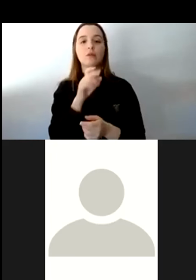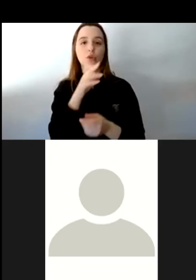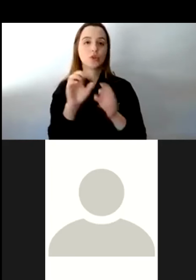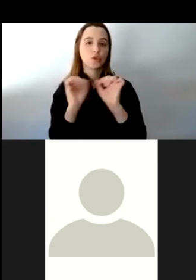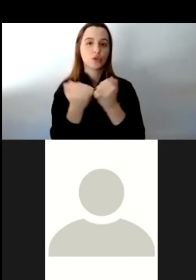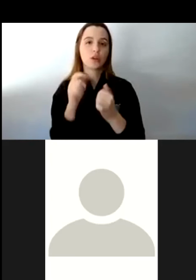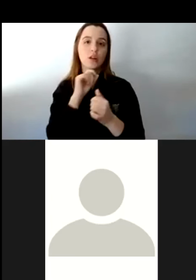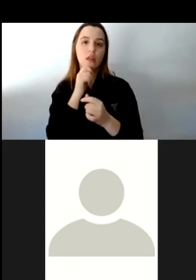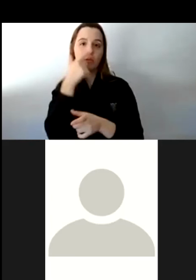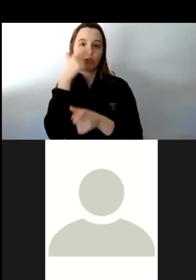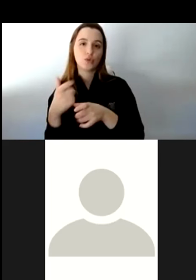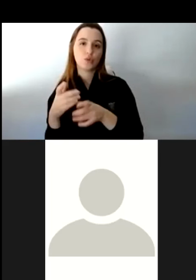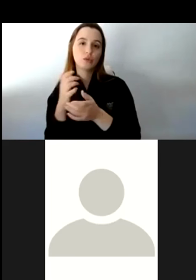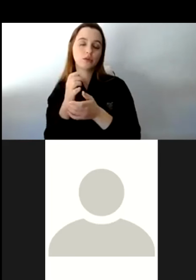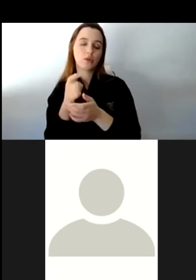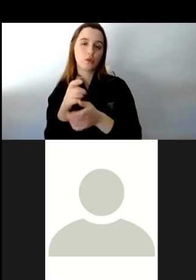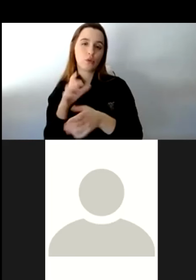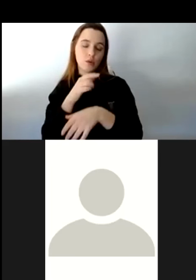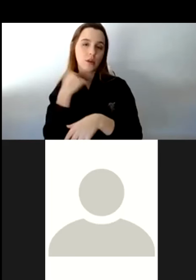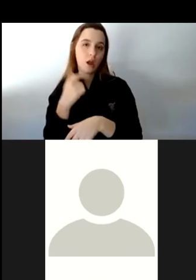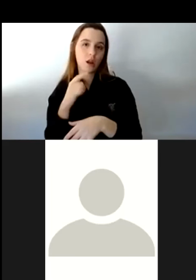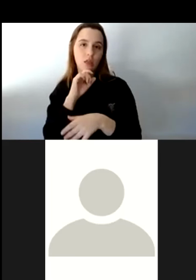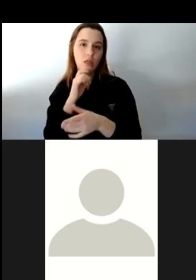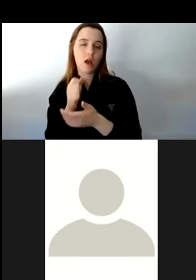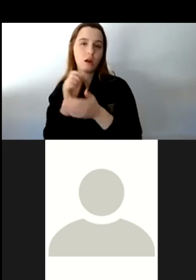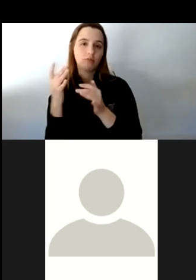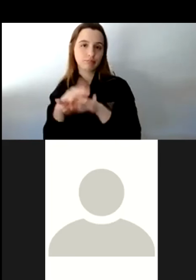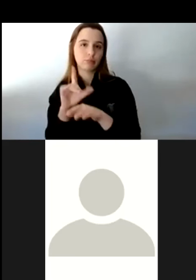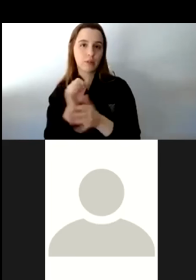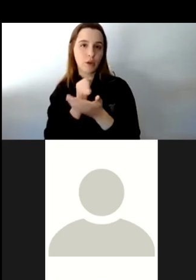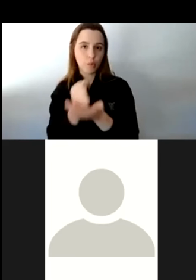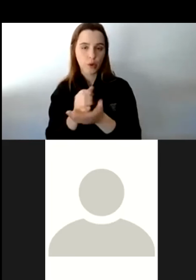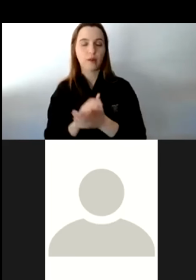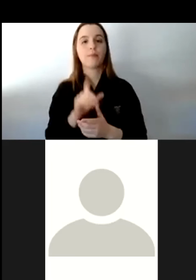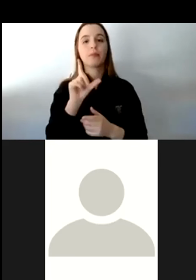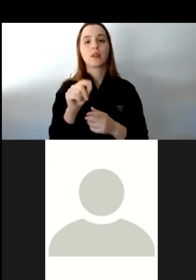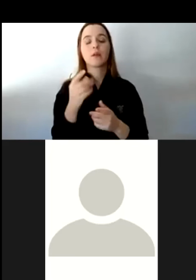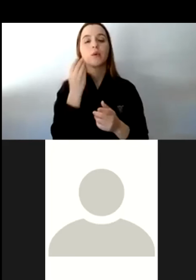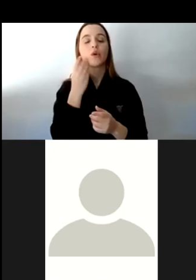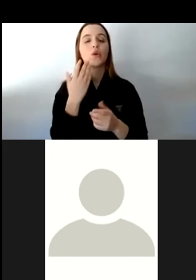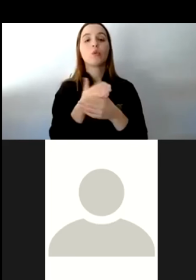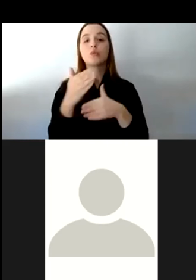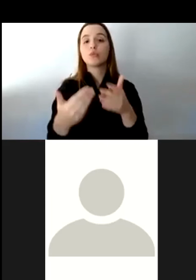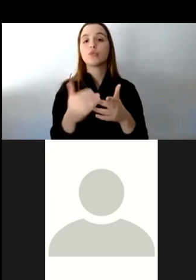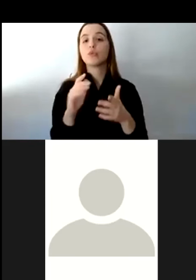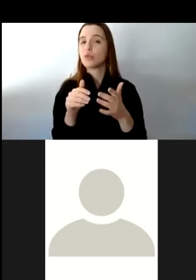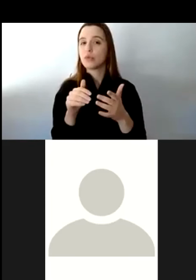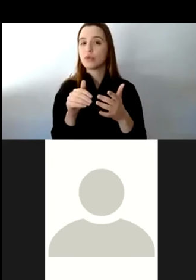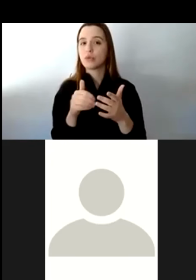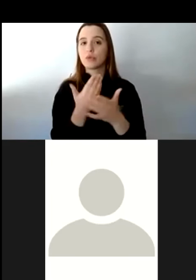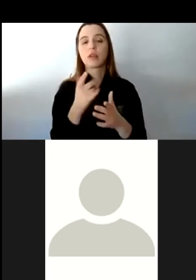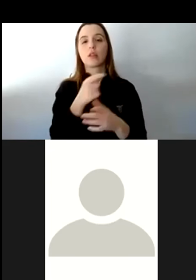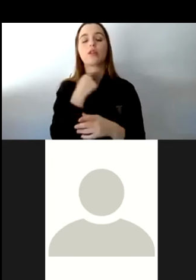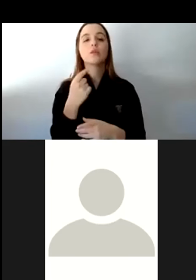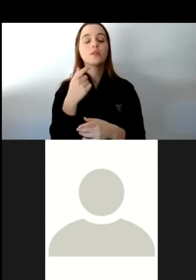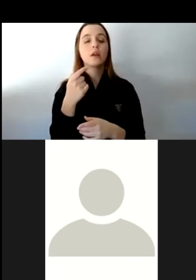que integram e apoiam as pessoas com doença rara. Não podemos deixar de destacar a consolidação da implementação do processo de atribuição do cartão de